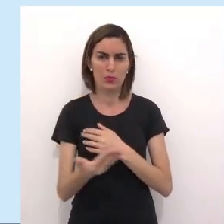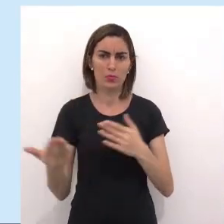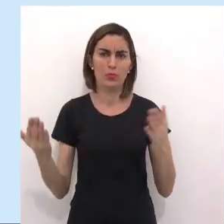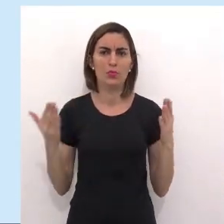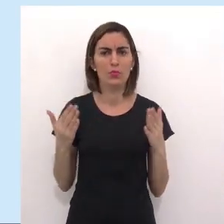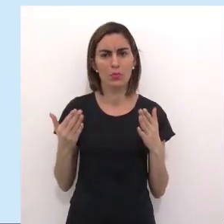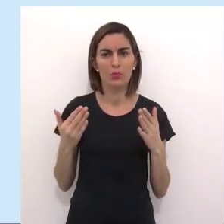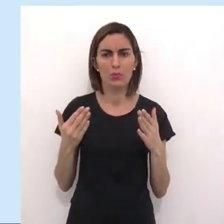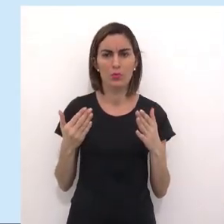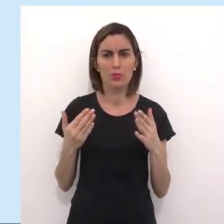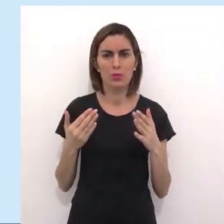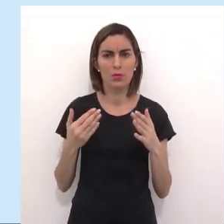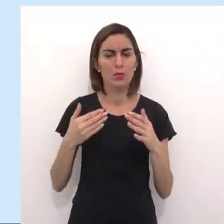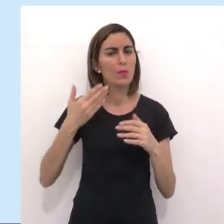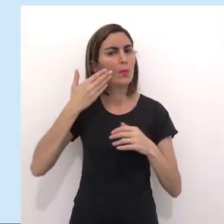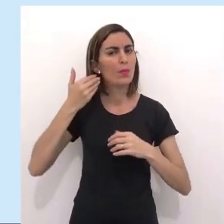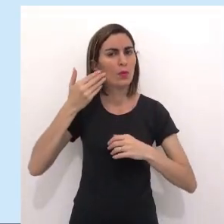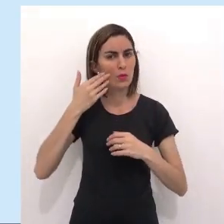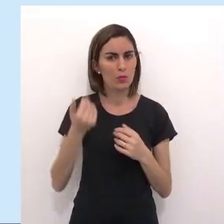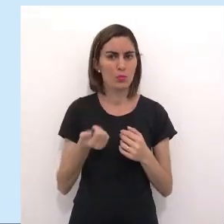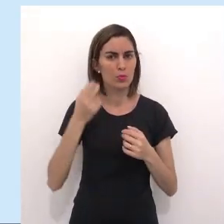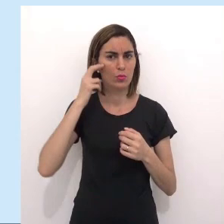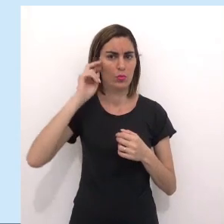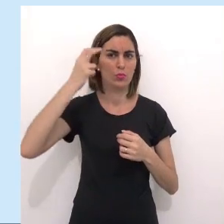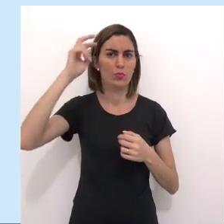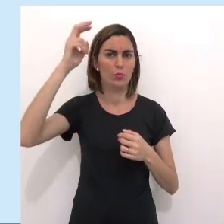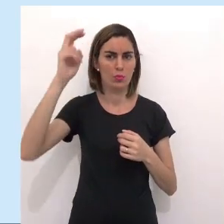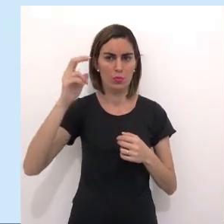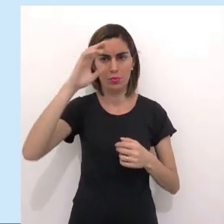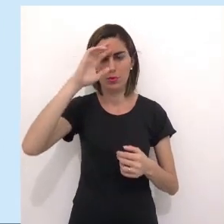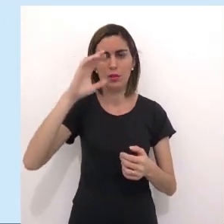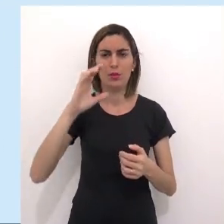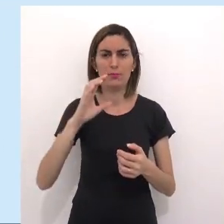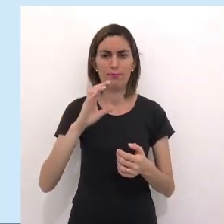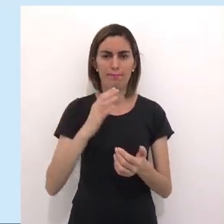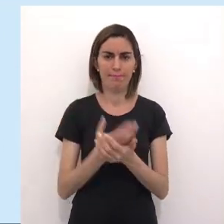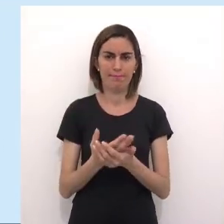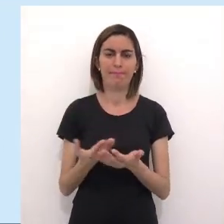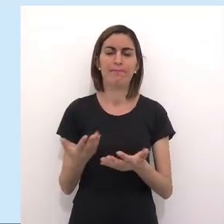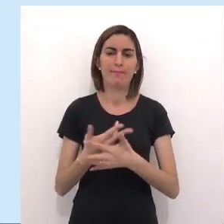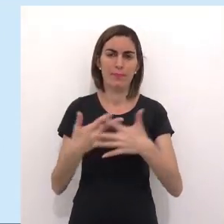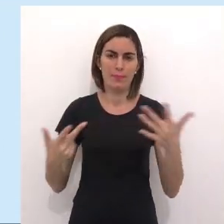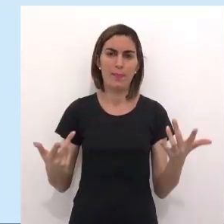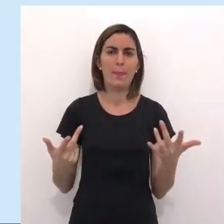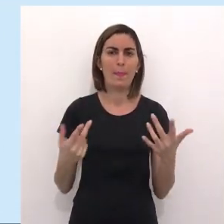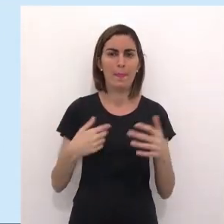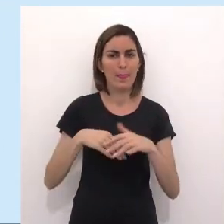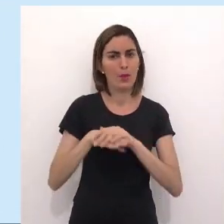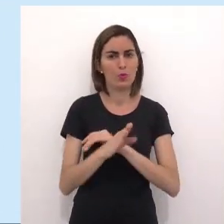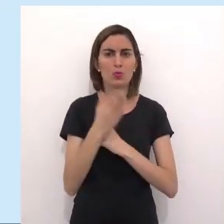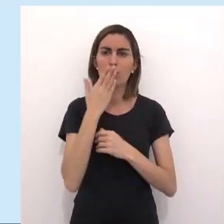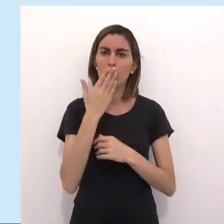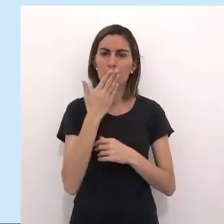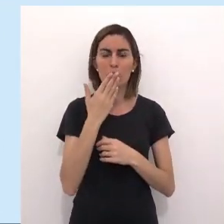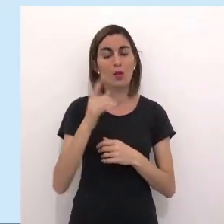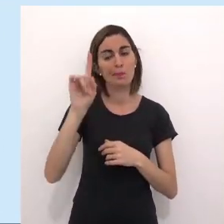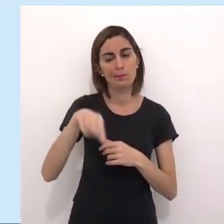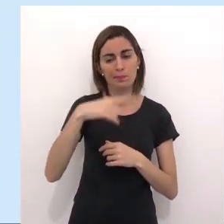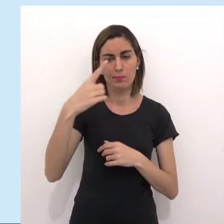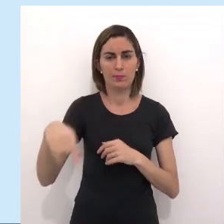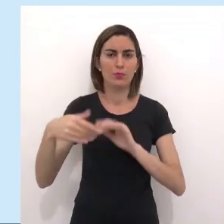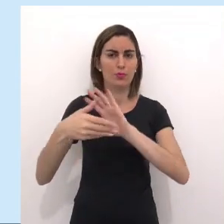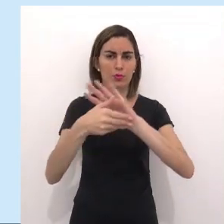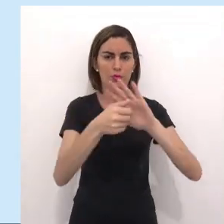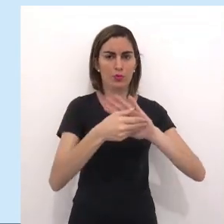com a assimilação da cultura cristã, alguns costumes nativos seriam